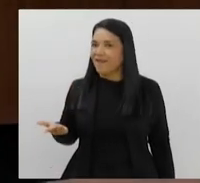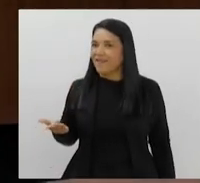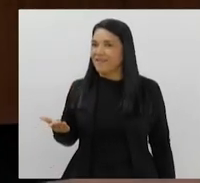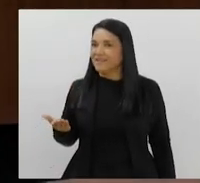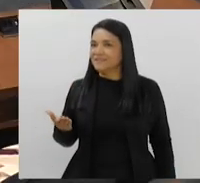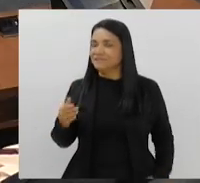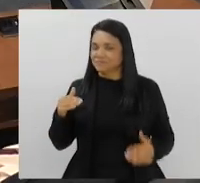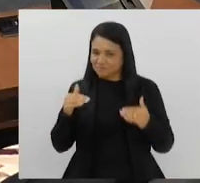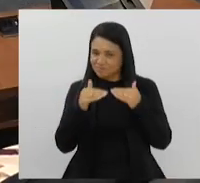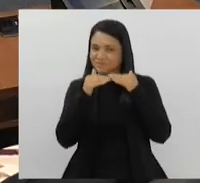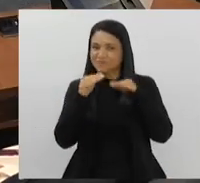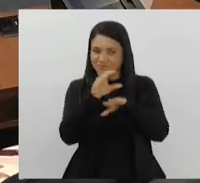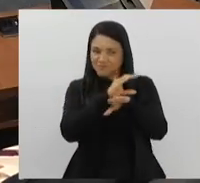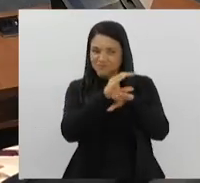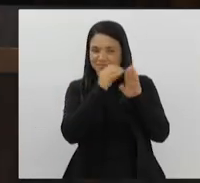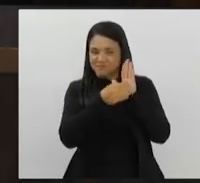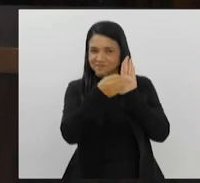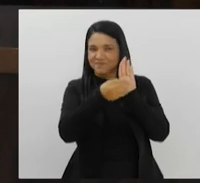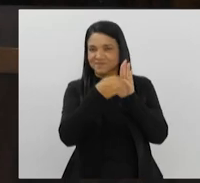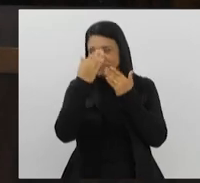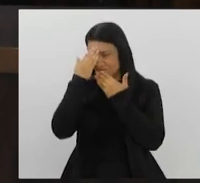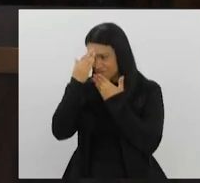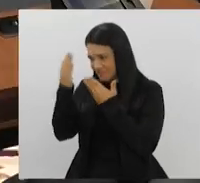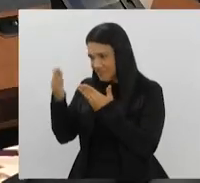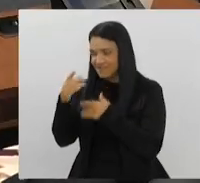pela constitucionalidade, presidente. Obrigado.